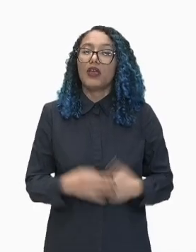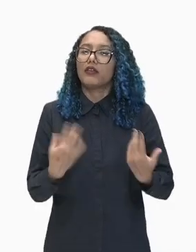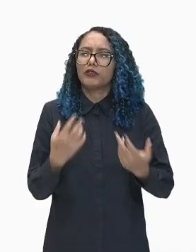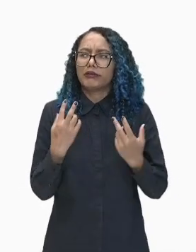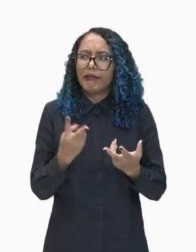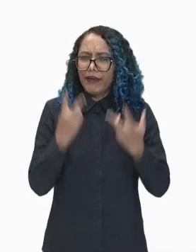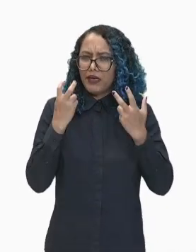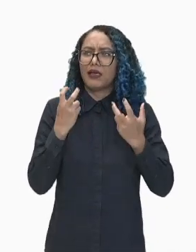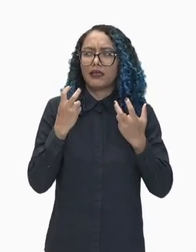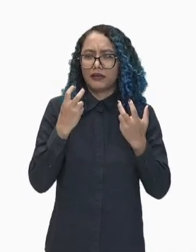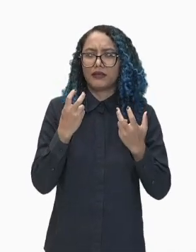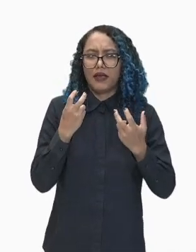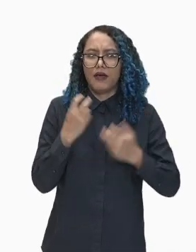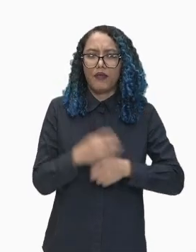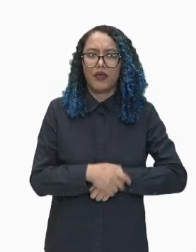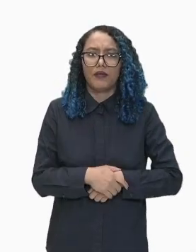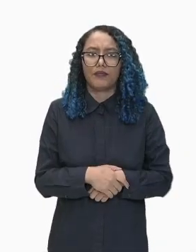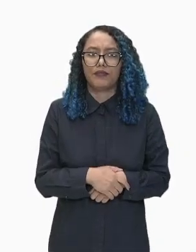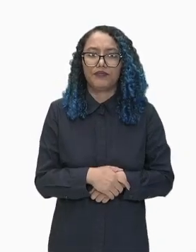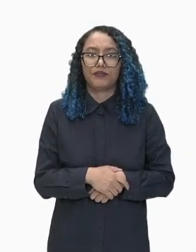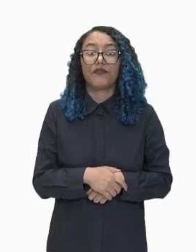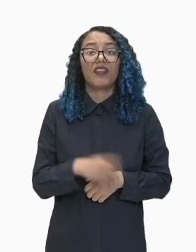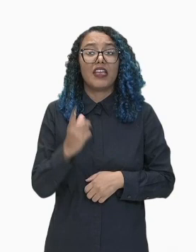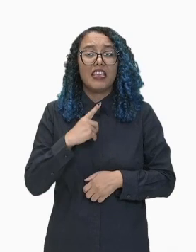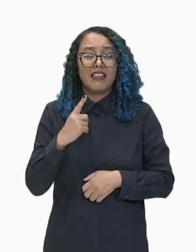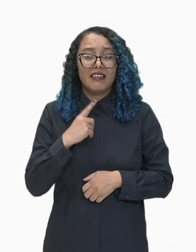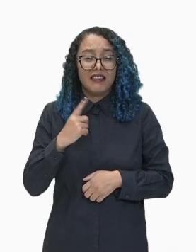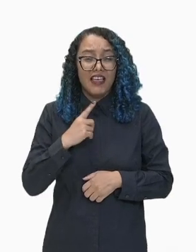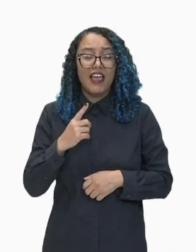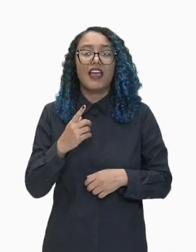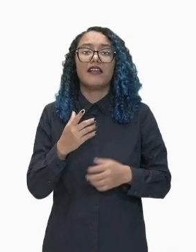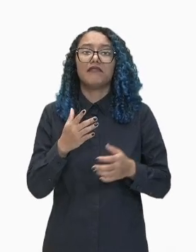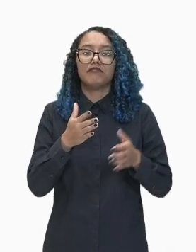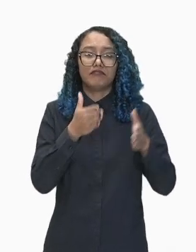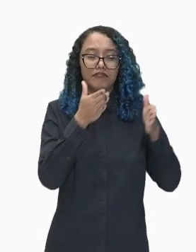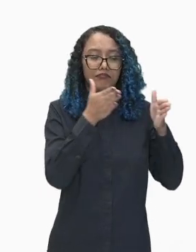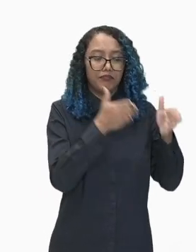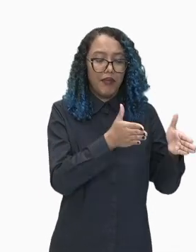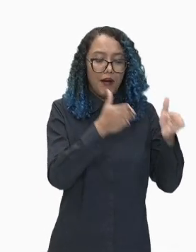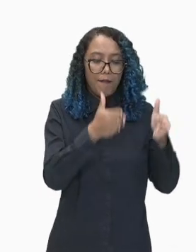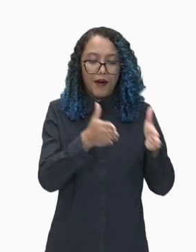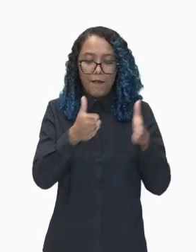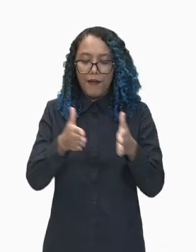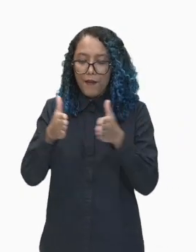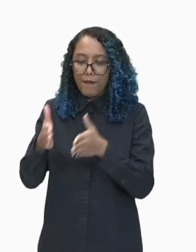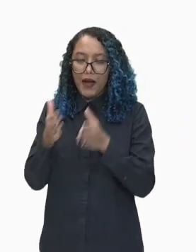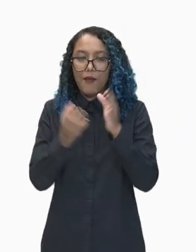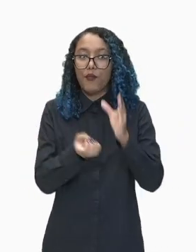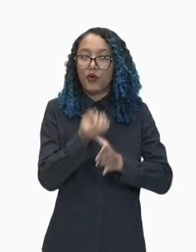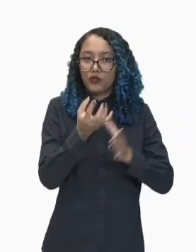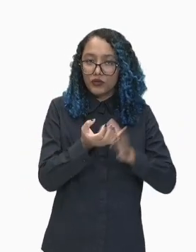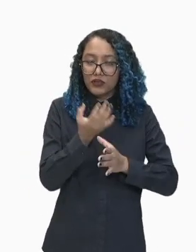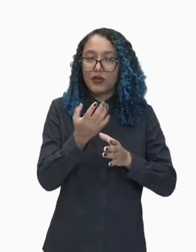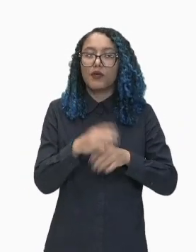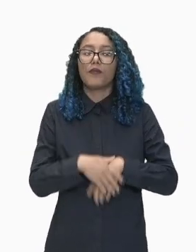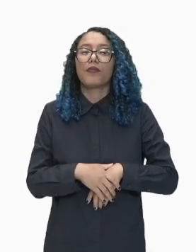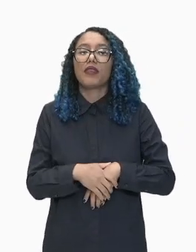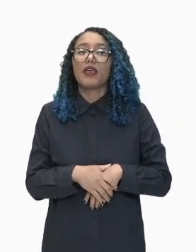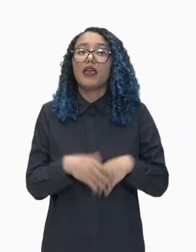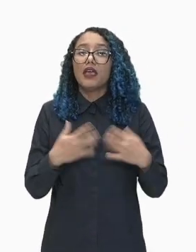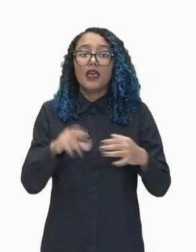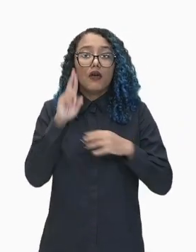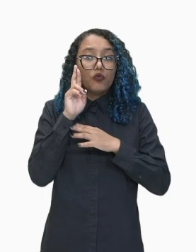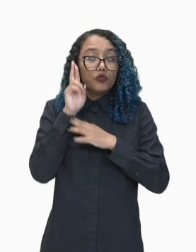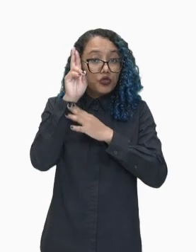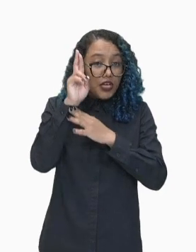observar uma incipiente divisão nas etapas de produção. E o dono já não trabalha mais